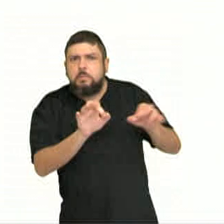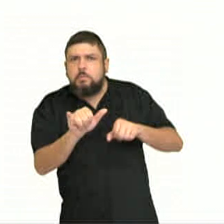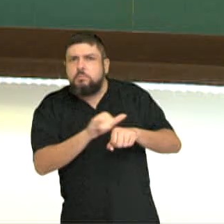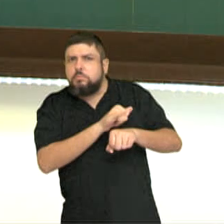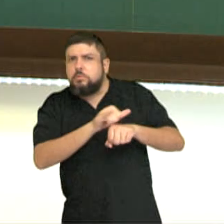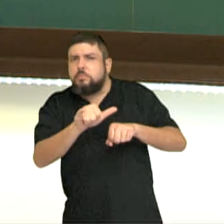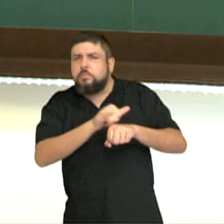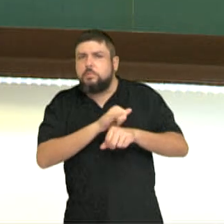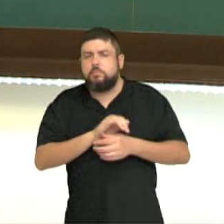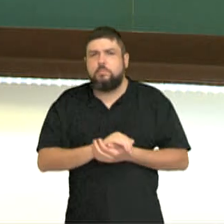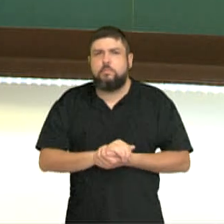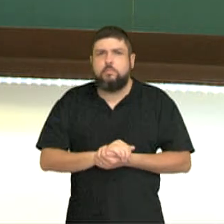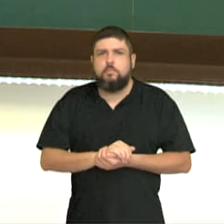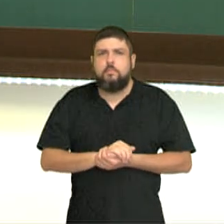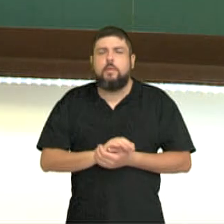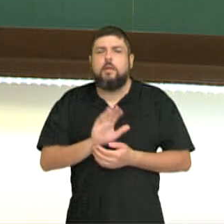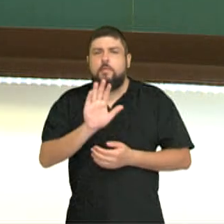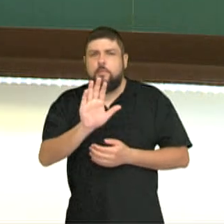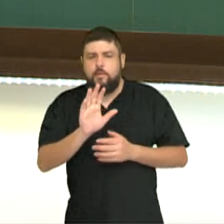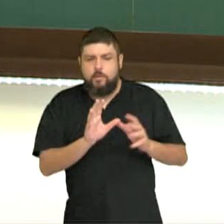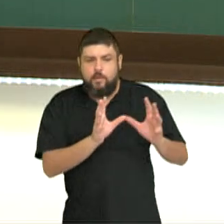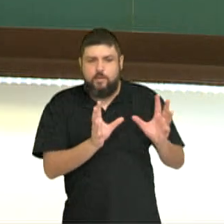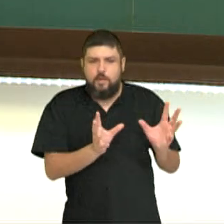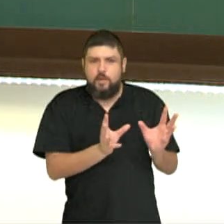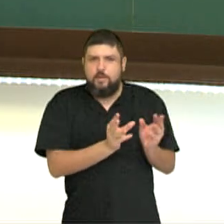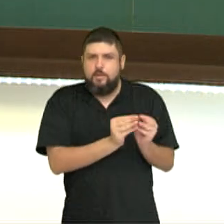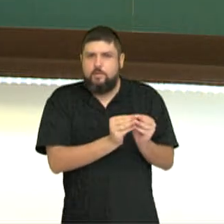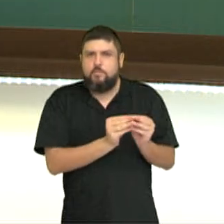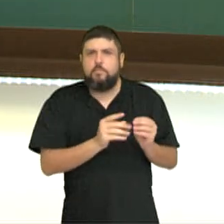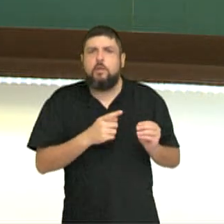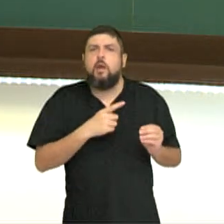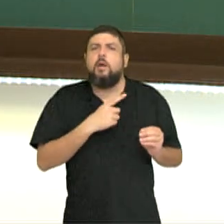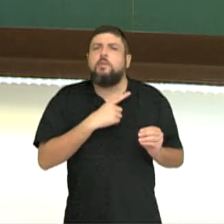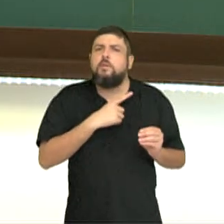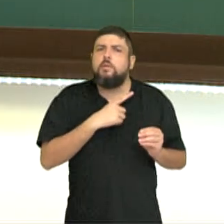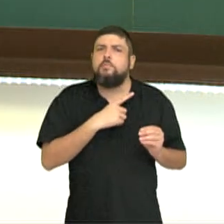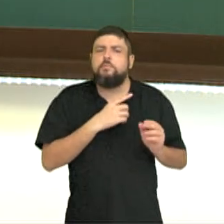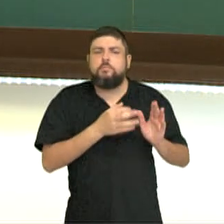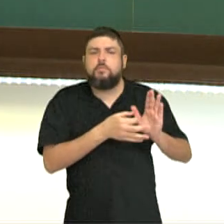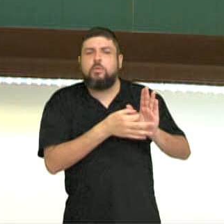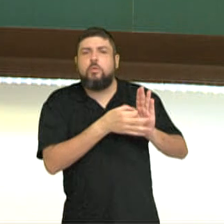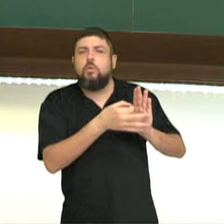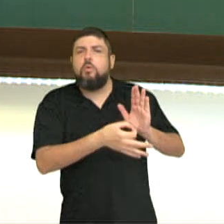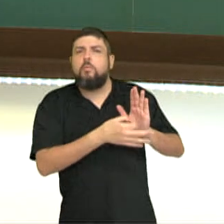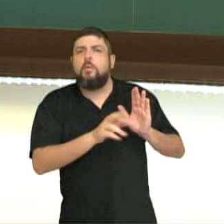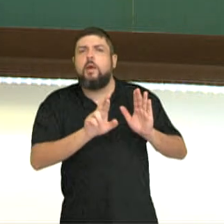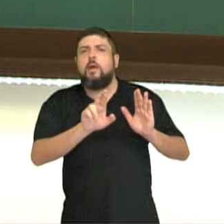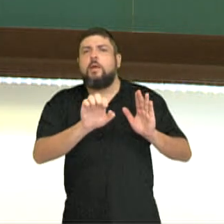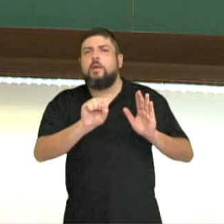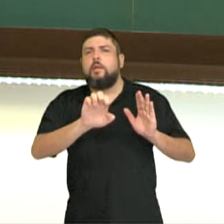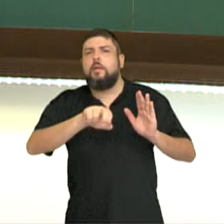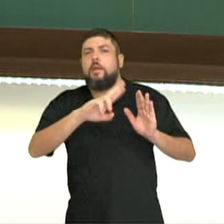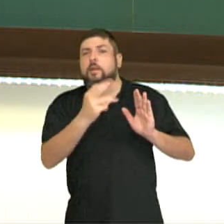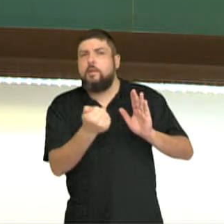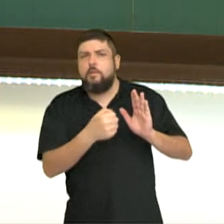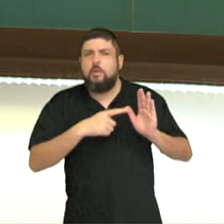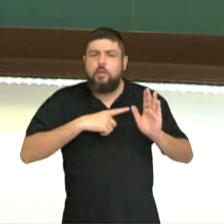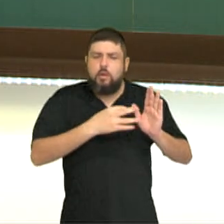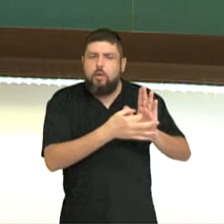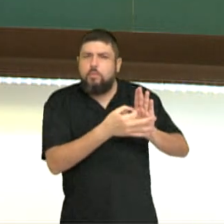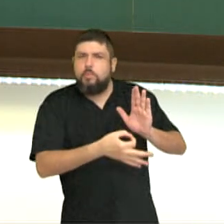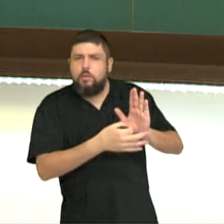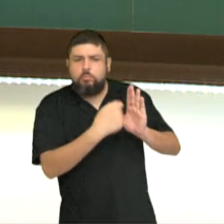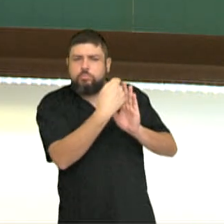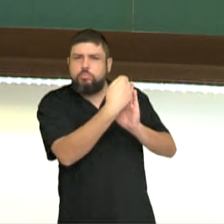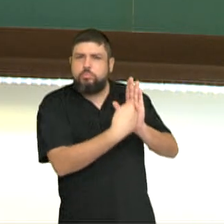a diferença. Na resenha tem um juízo de valor, né? Tem algumas coisas interessantes para você